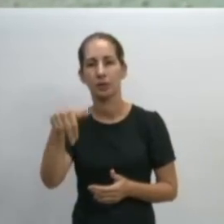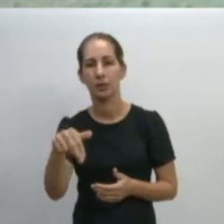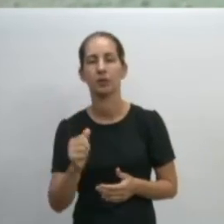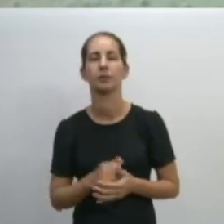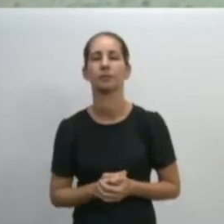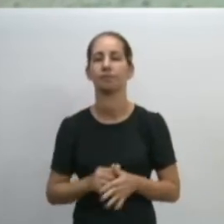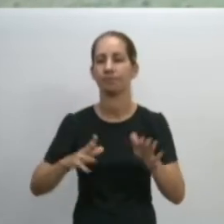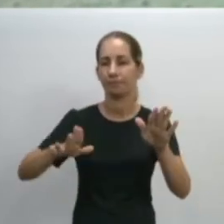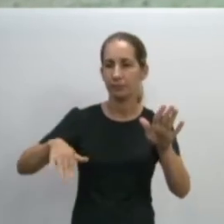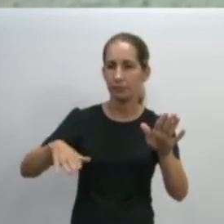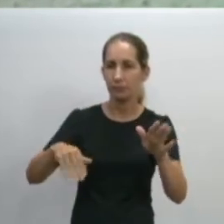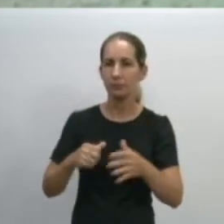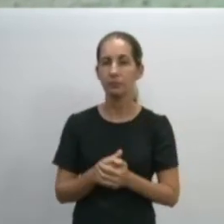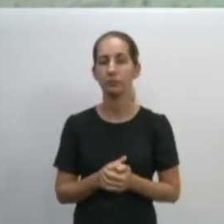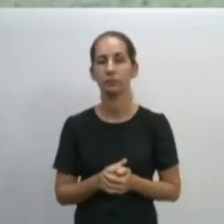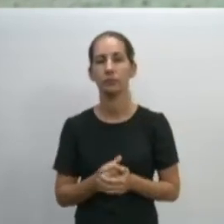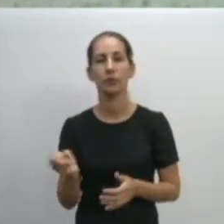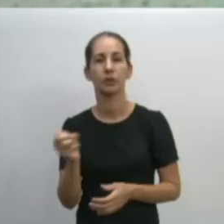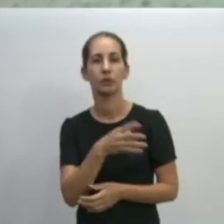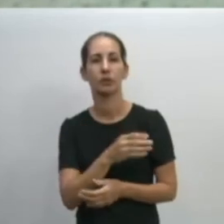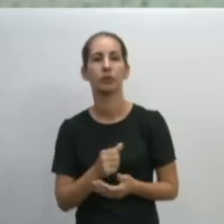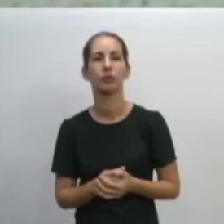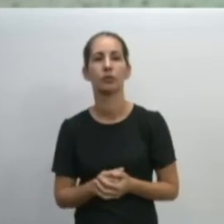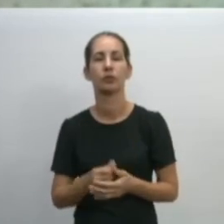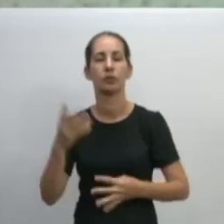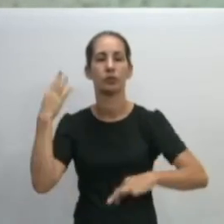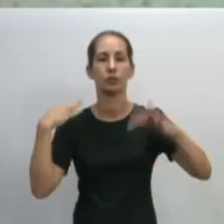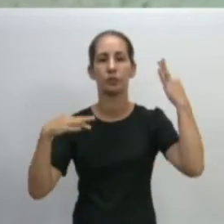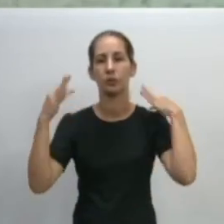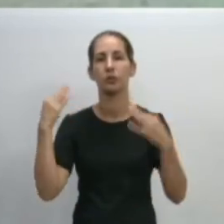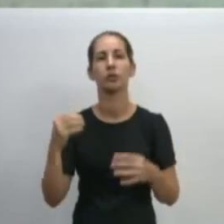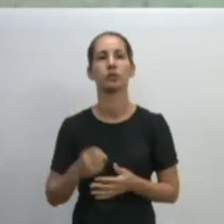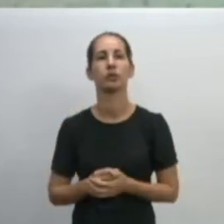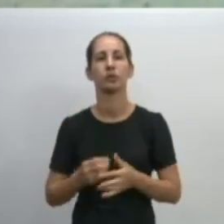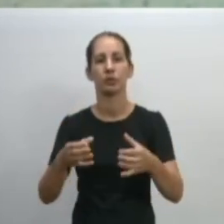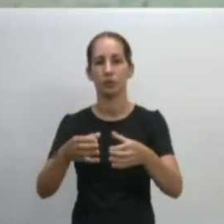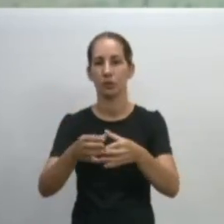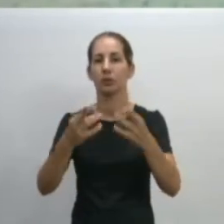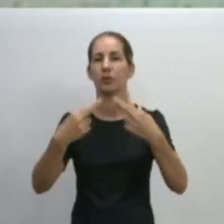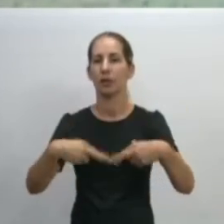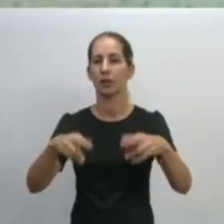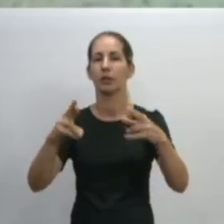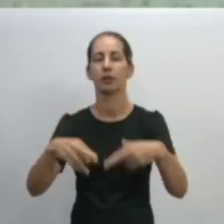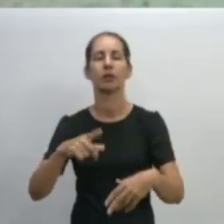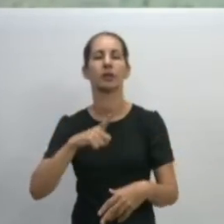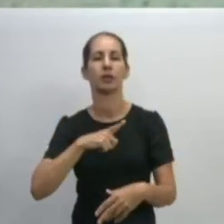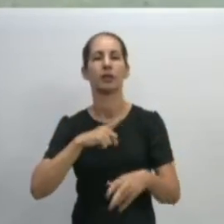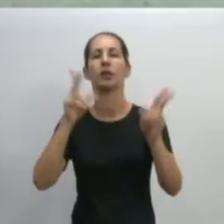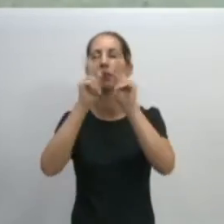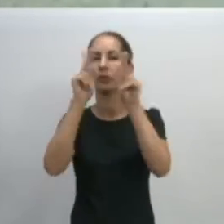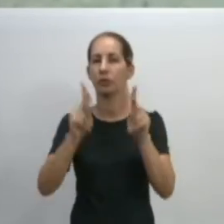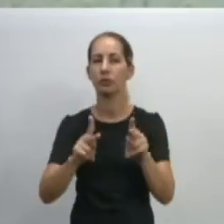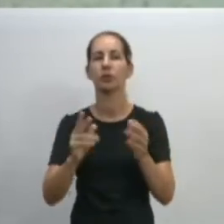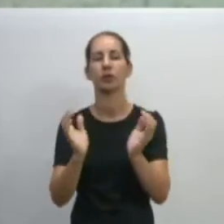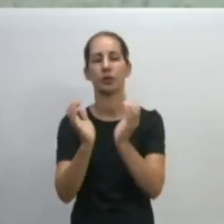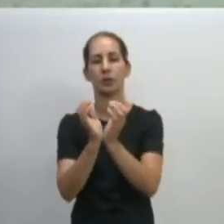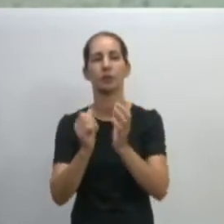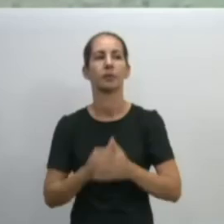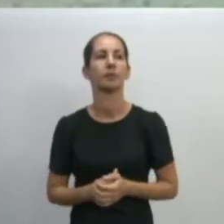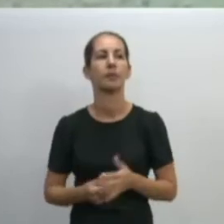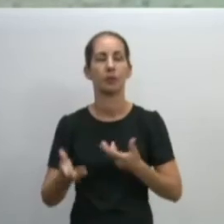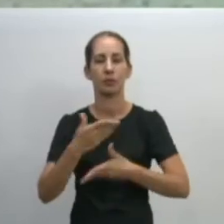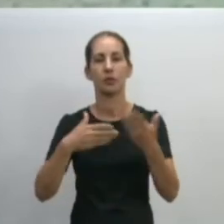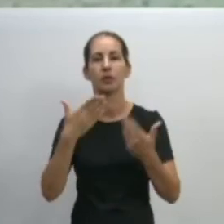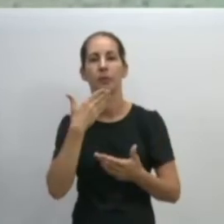na revitalização do complexo turístico da Reguinha, porque ali sim tem também um projeto dele e de sua equipe,